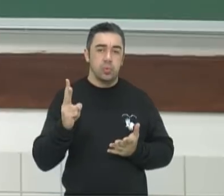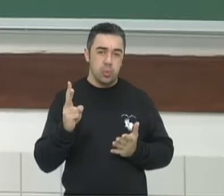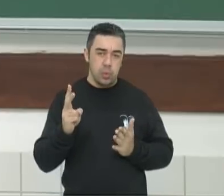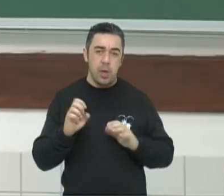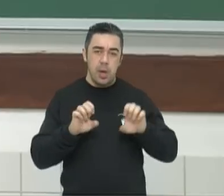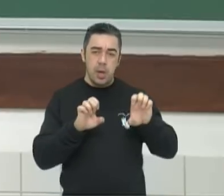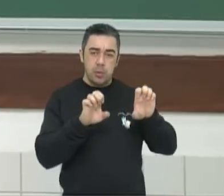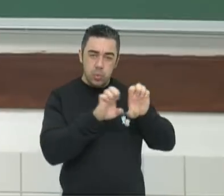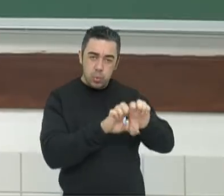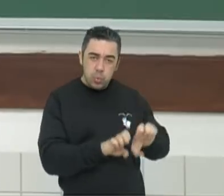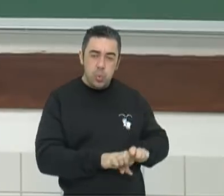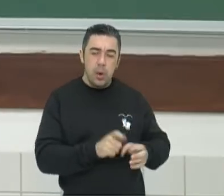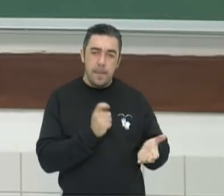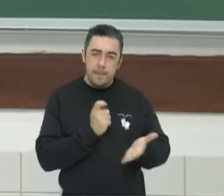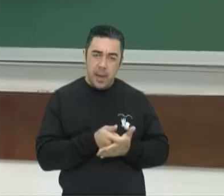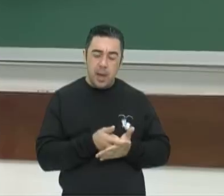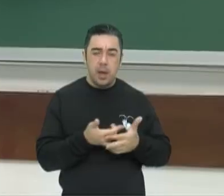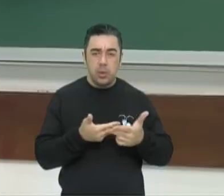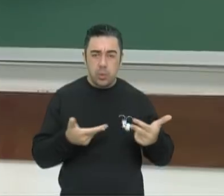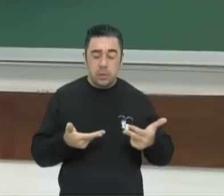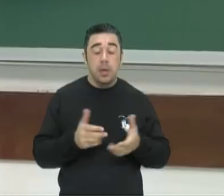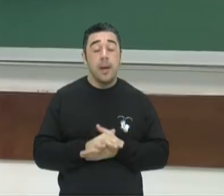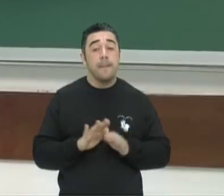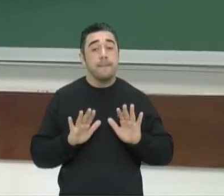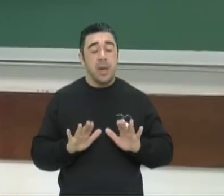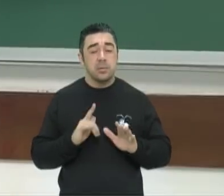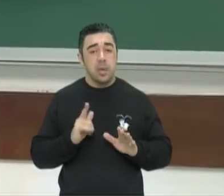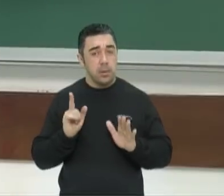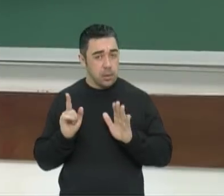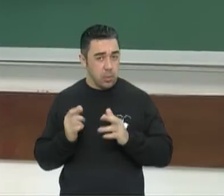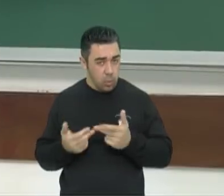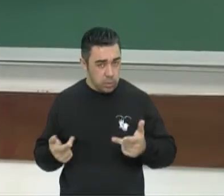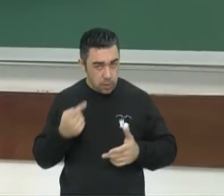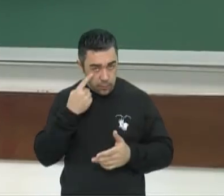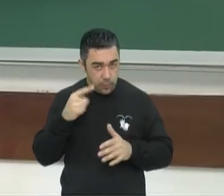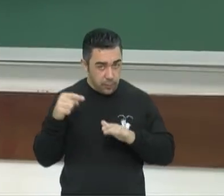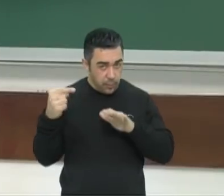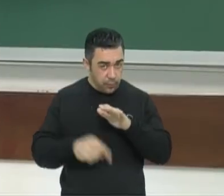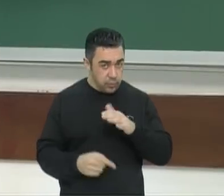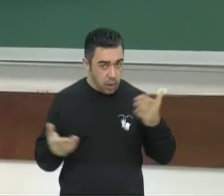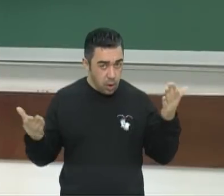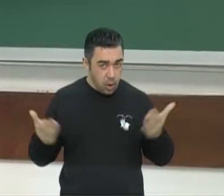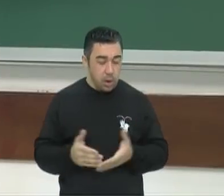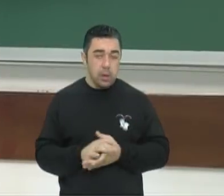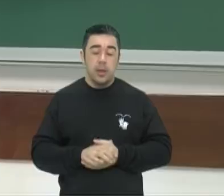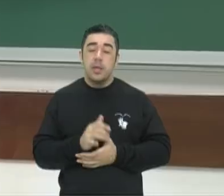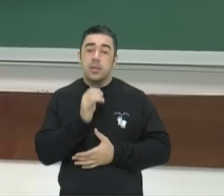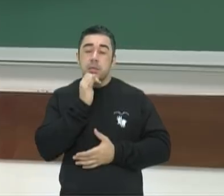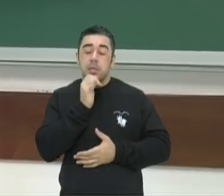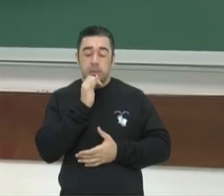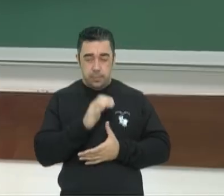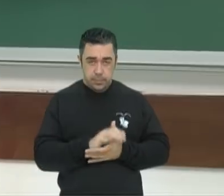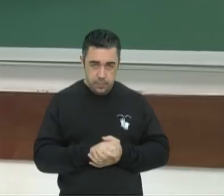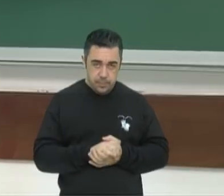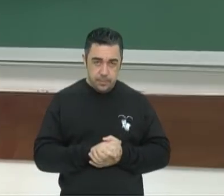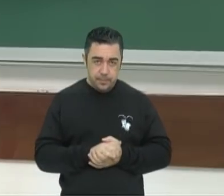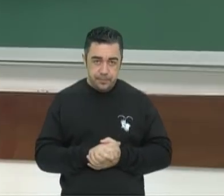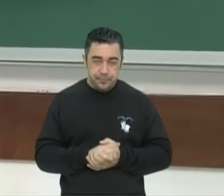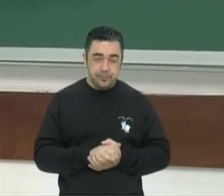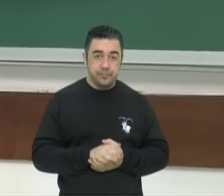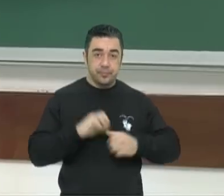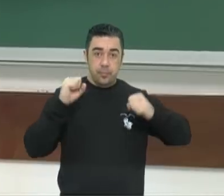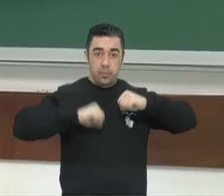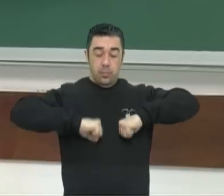seus funcionários, a gente vai ter algumas questões que nós vamos aprofundar agora. Então, por exemplo, as